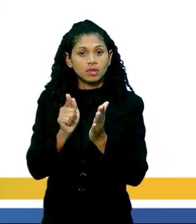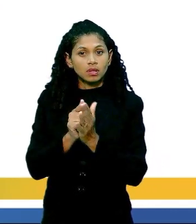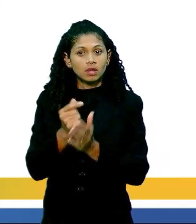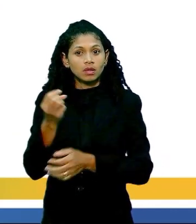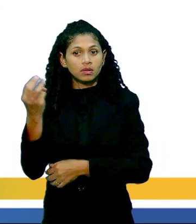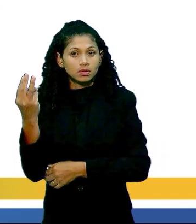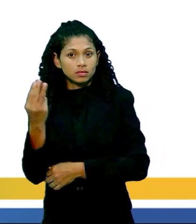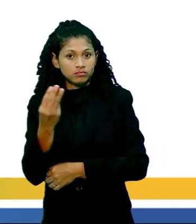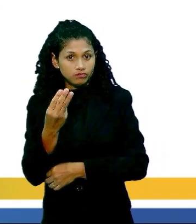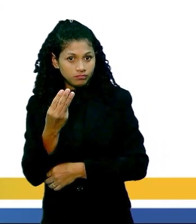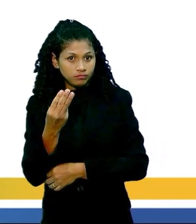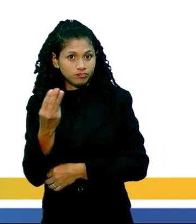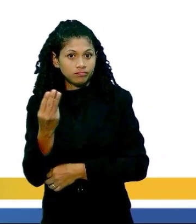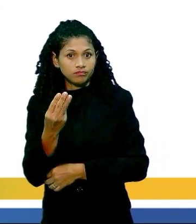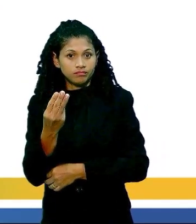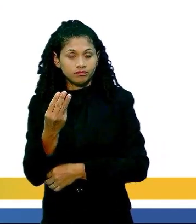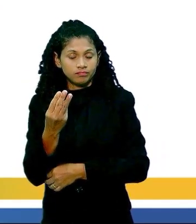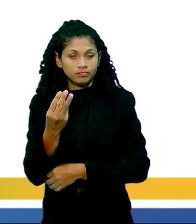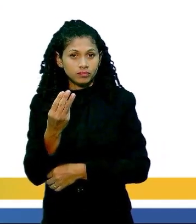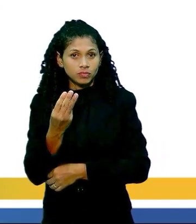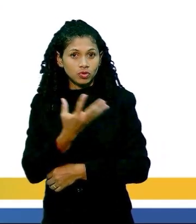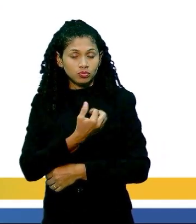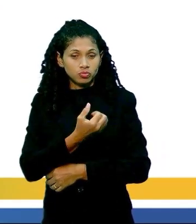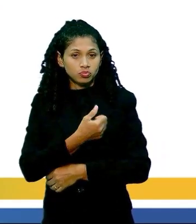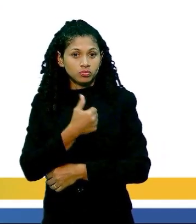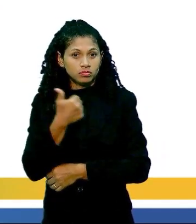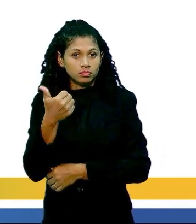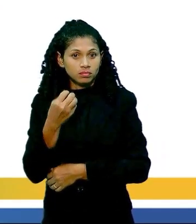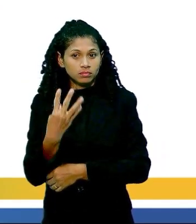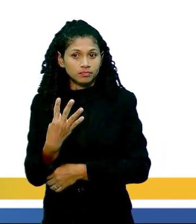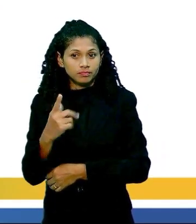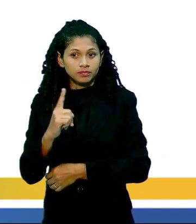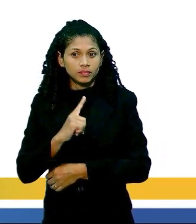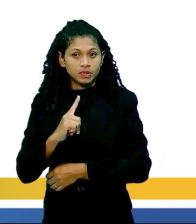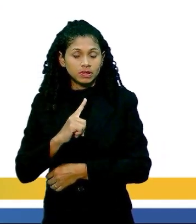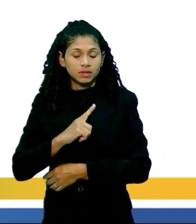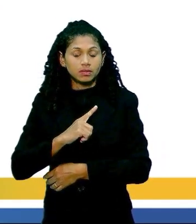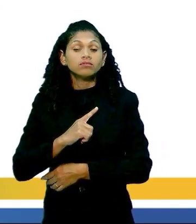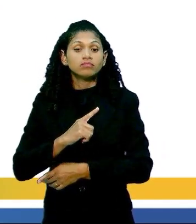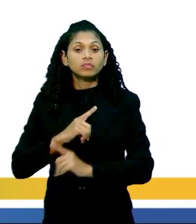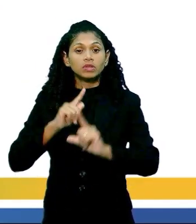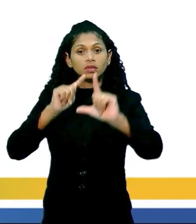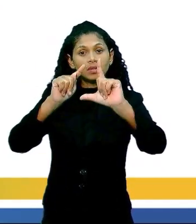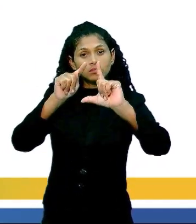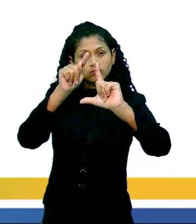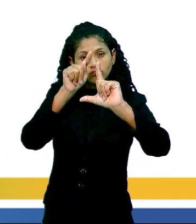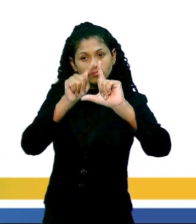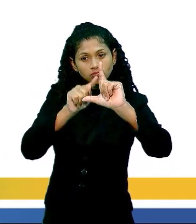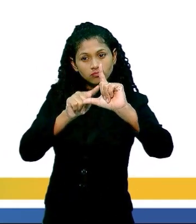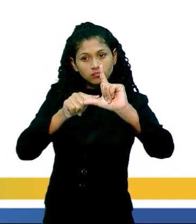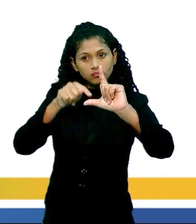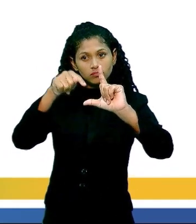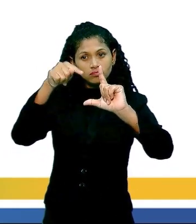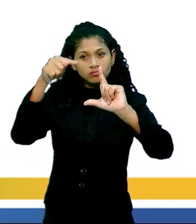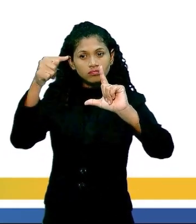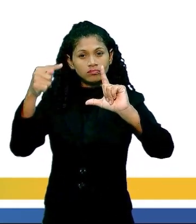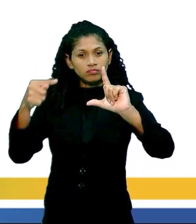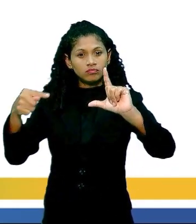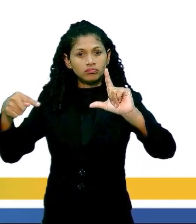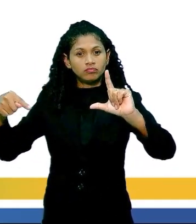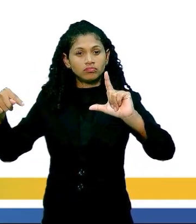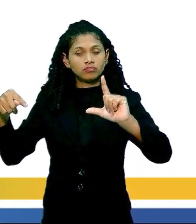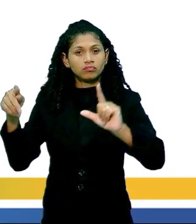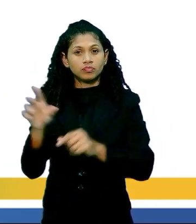questão 14. Tem um gráfico. E aí, uma espécie de peixe foi introduzida em um rio para combater as larvas de um